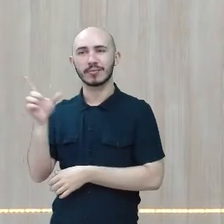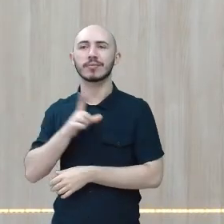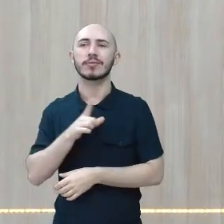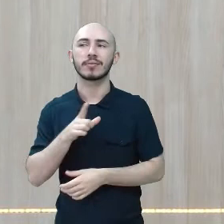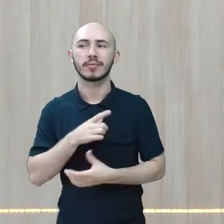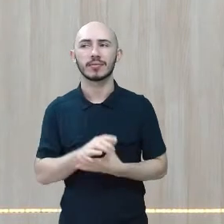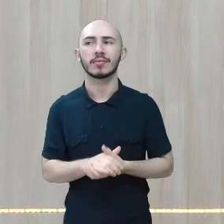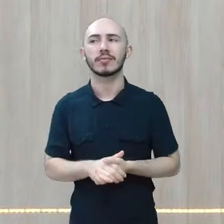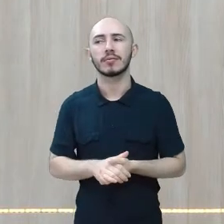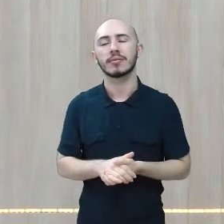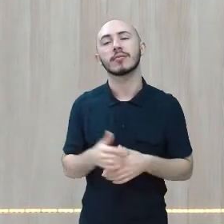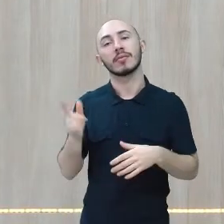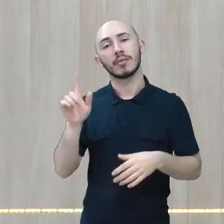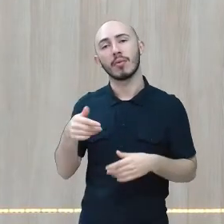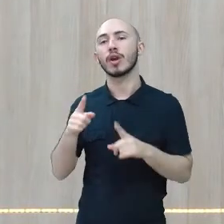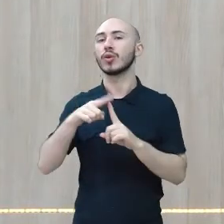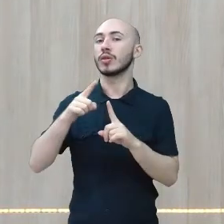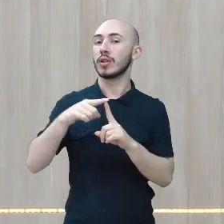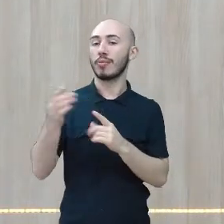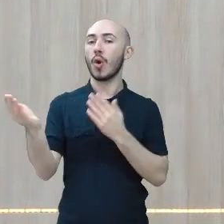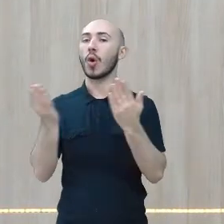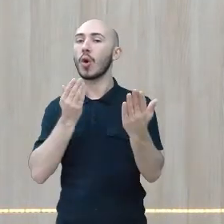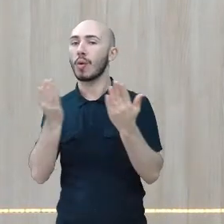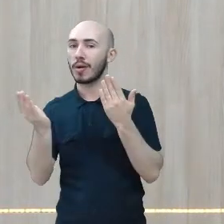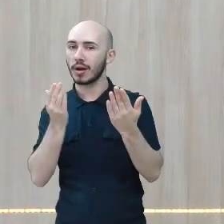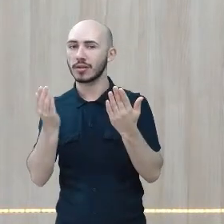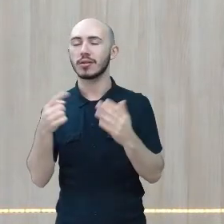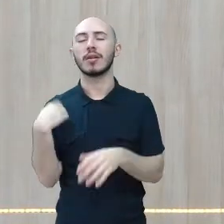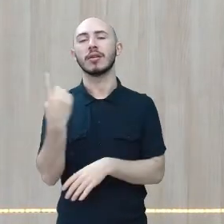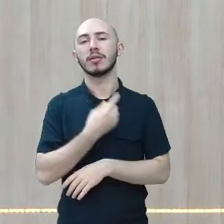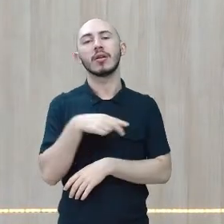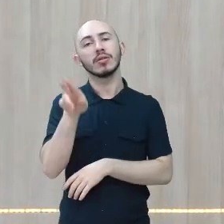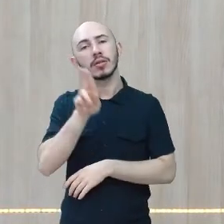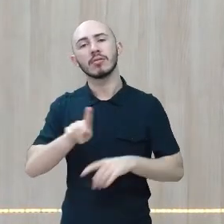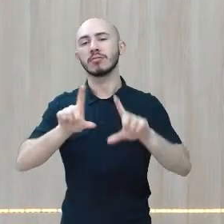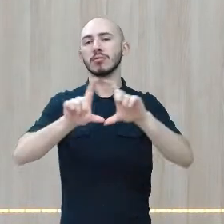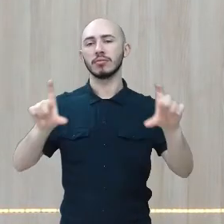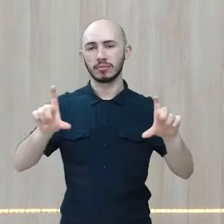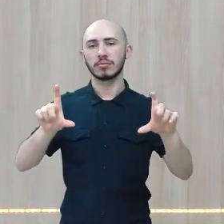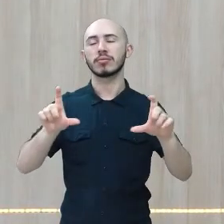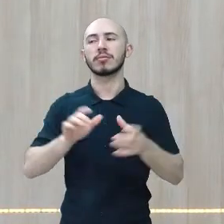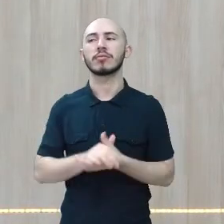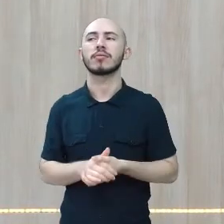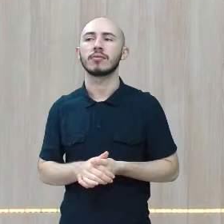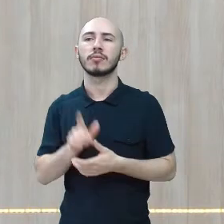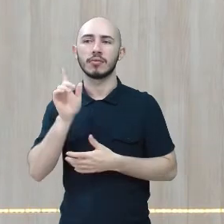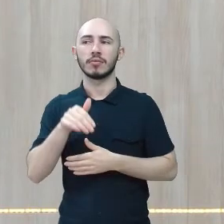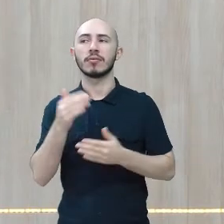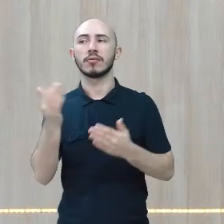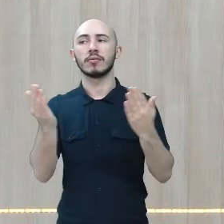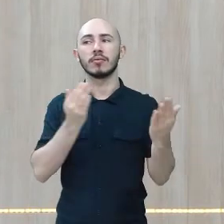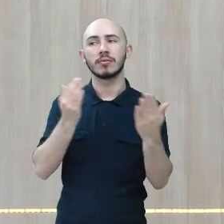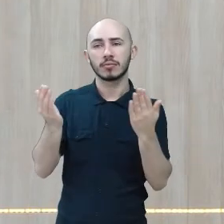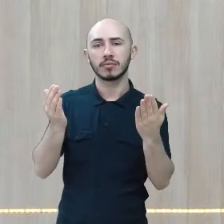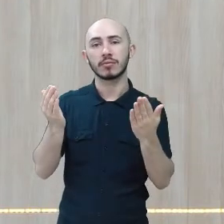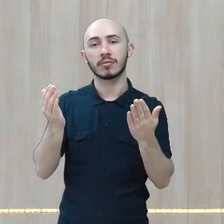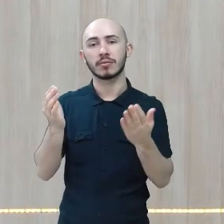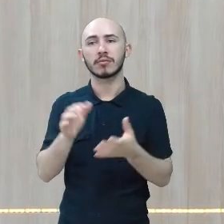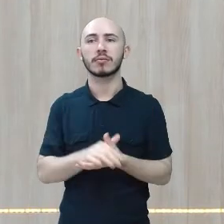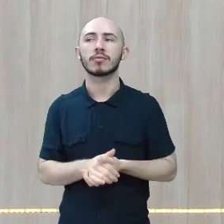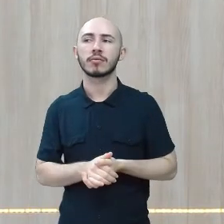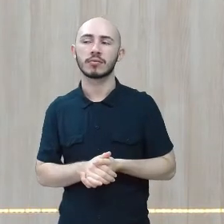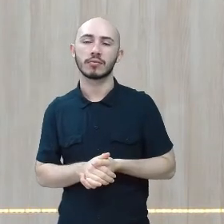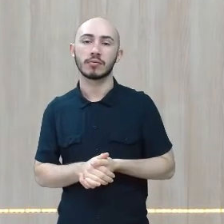Então, isso aí é comparação. Quando usamos esta frase, essa comparação, o amor é como uma planta.